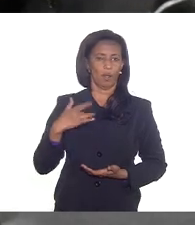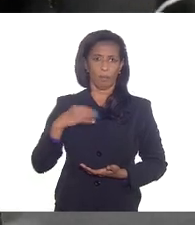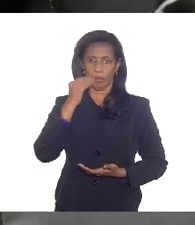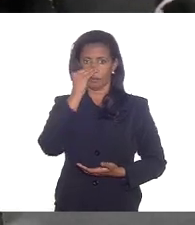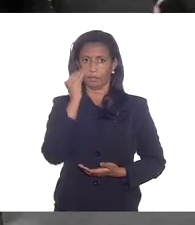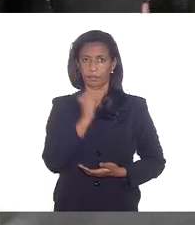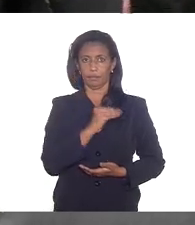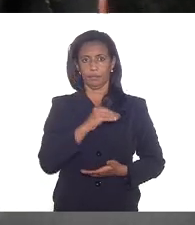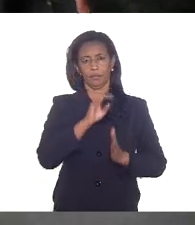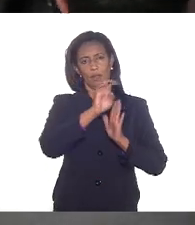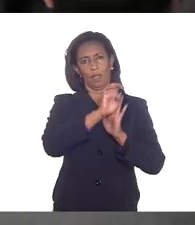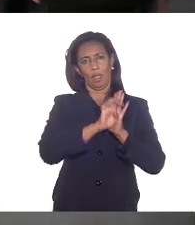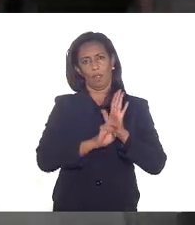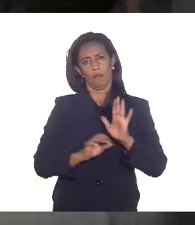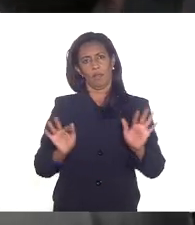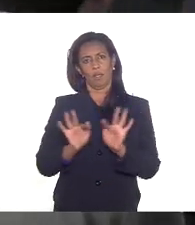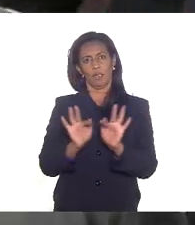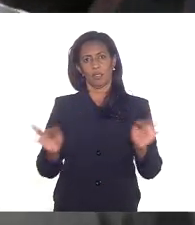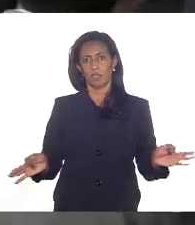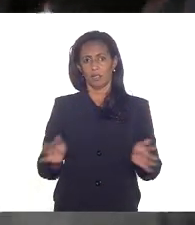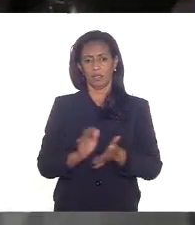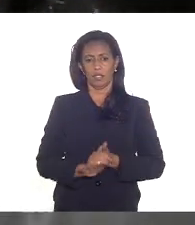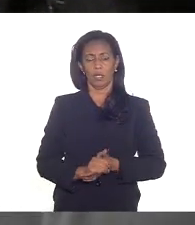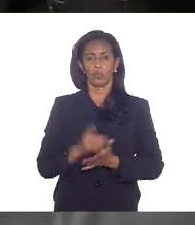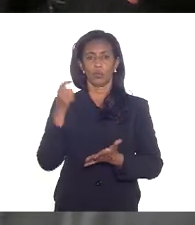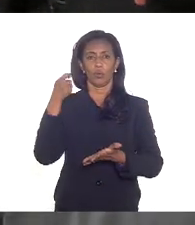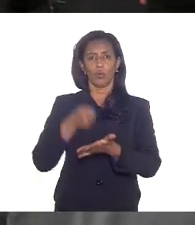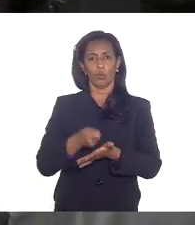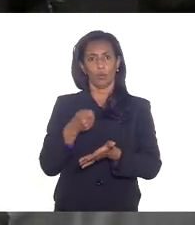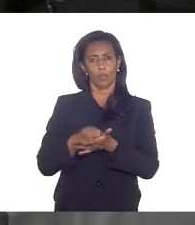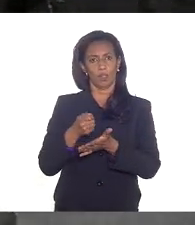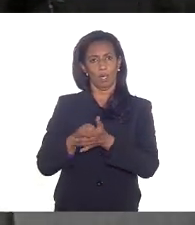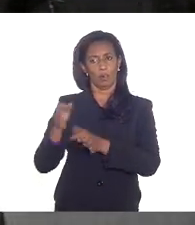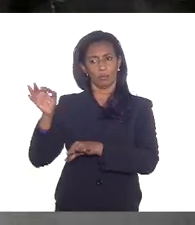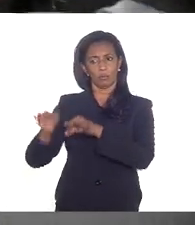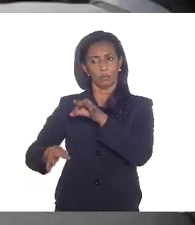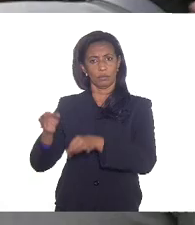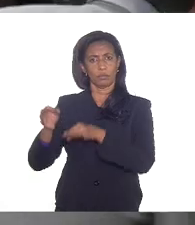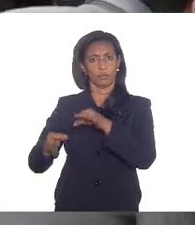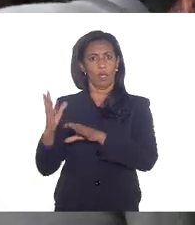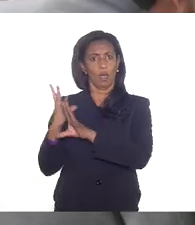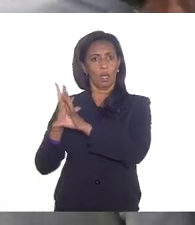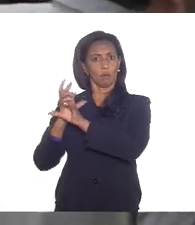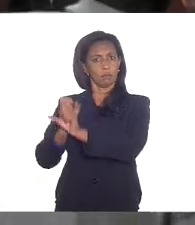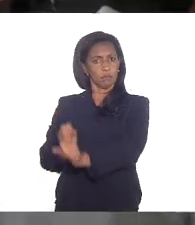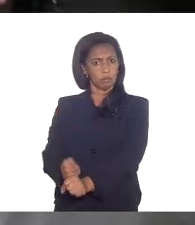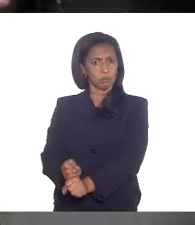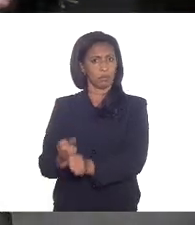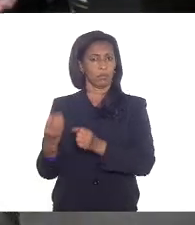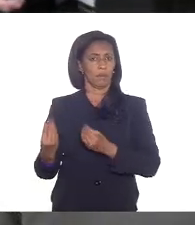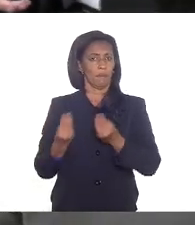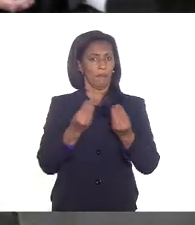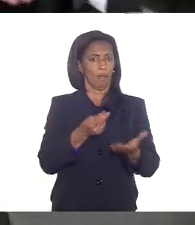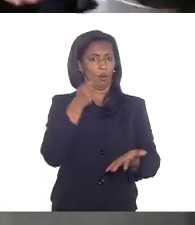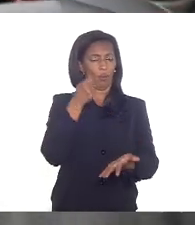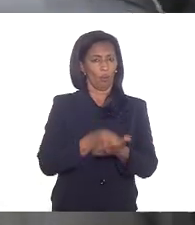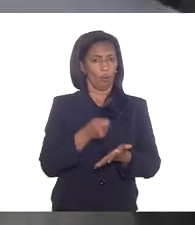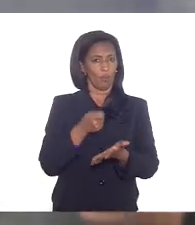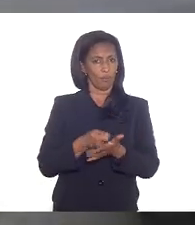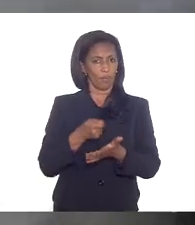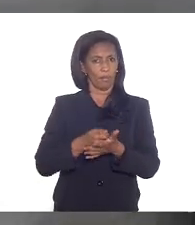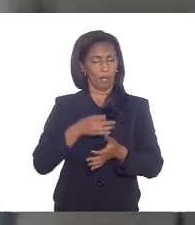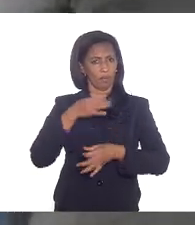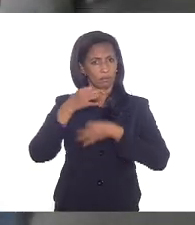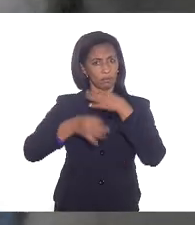sido rejeitada ainda era muito simples apenas obrigavam o judiciário a trazer os seus cálculos para confirmar o